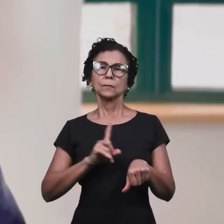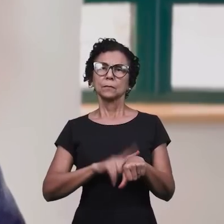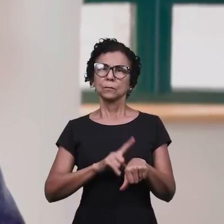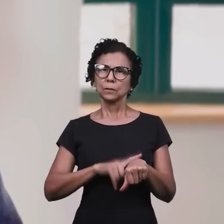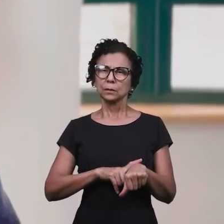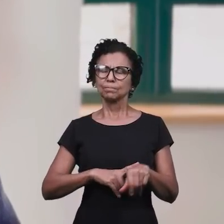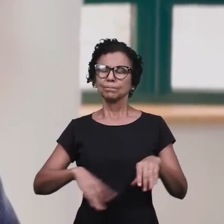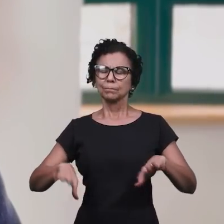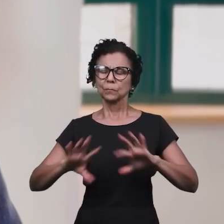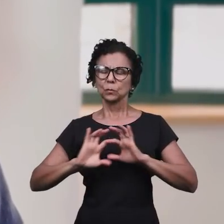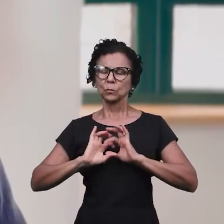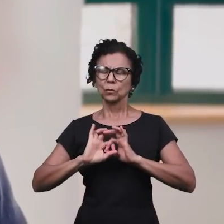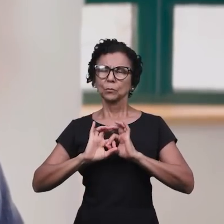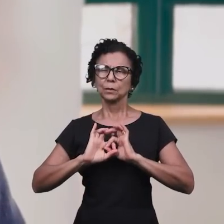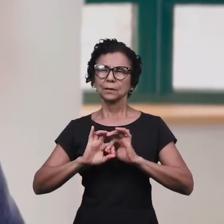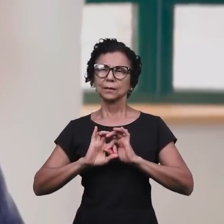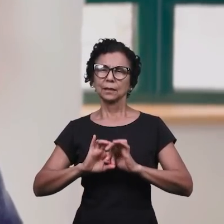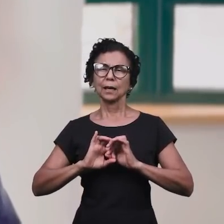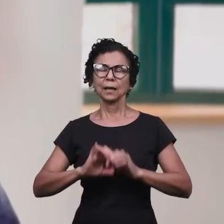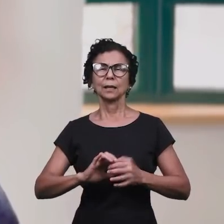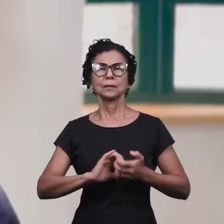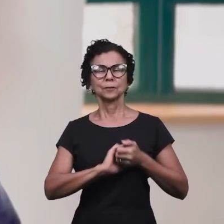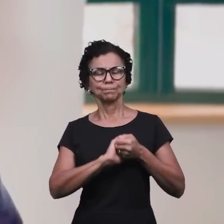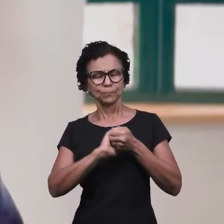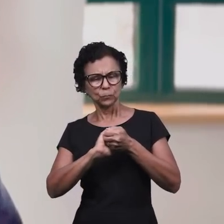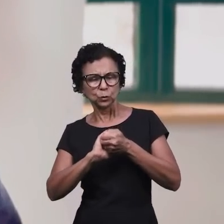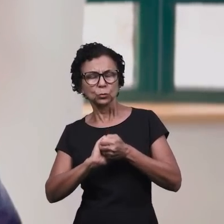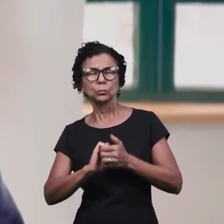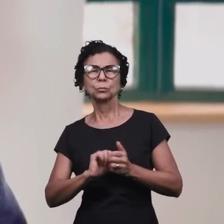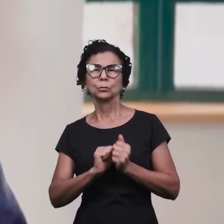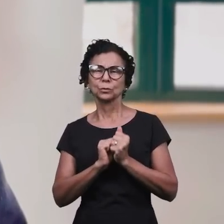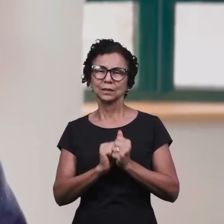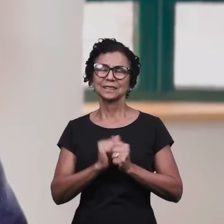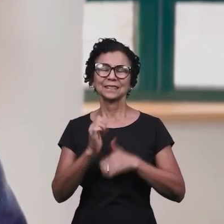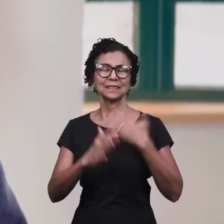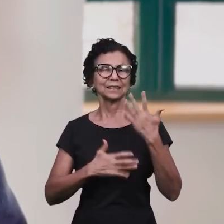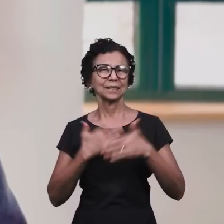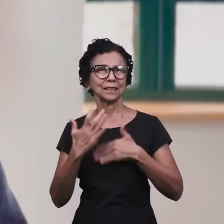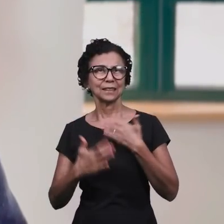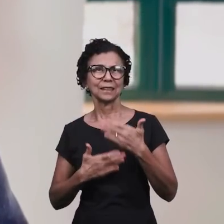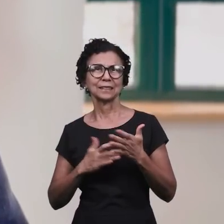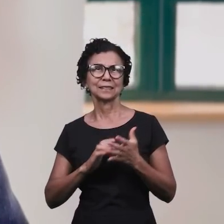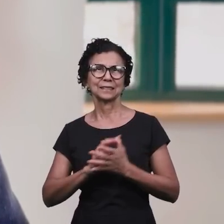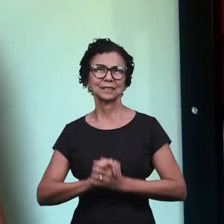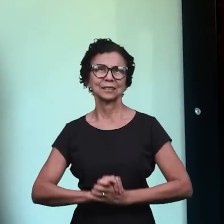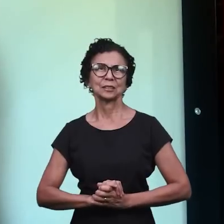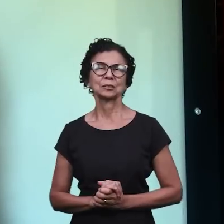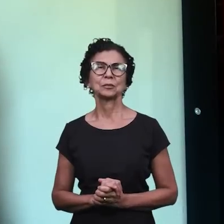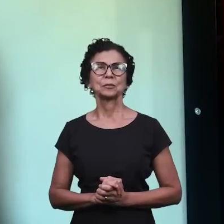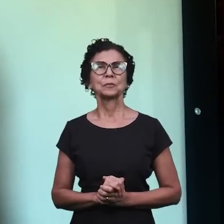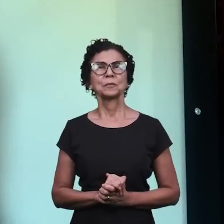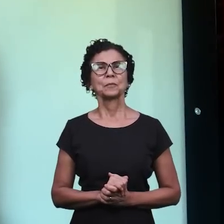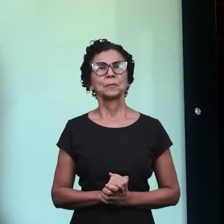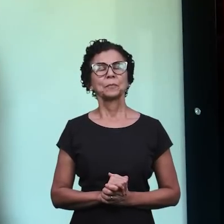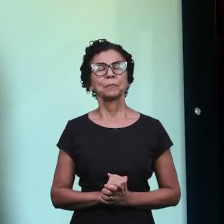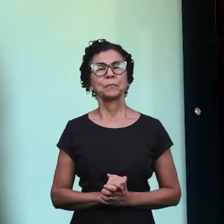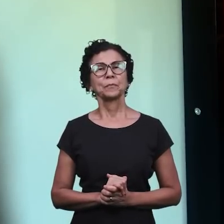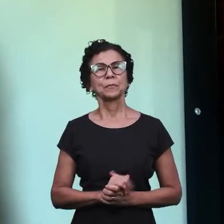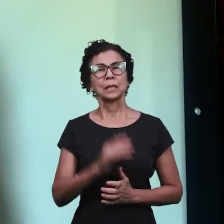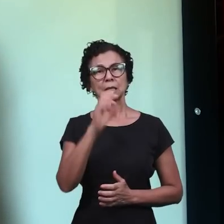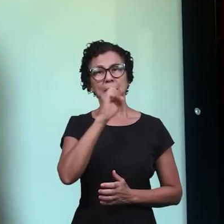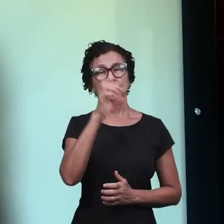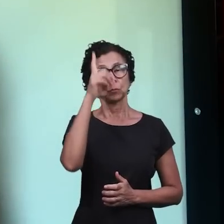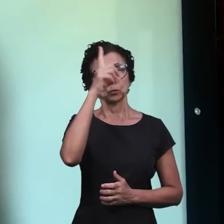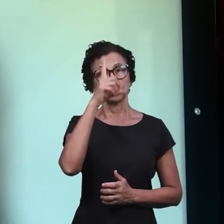um momento de muita comunhão, muita fraternidade, todos alegres do Espírito Santo. Tanto no sábado como no